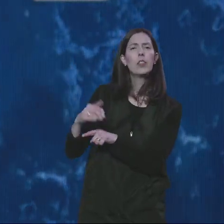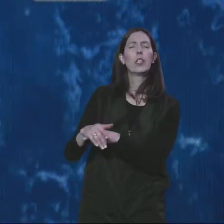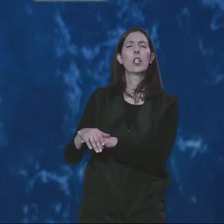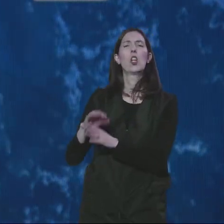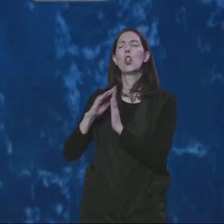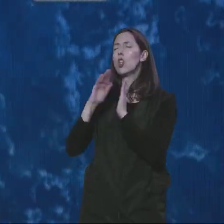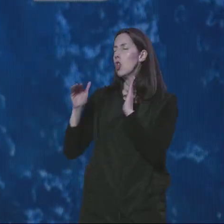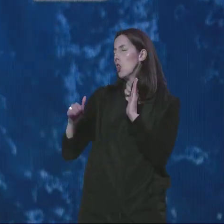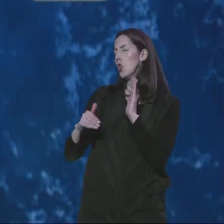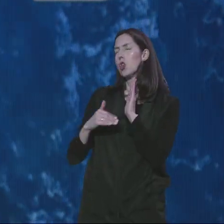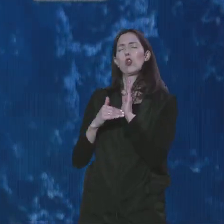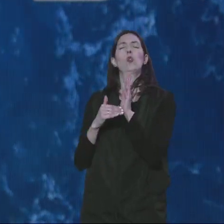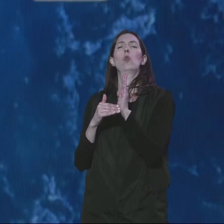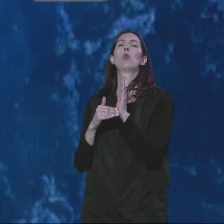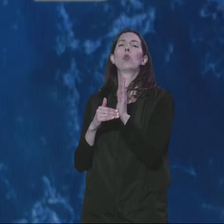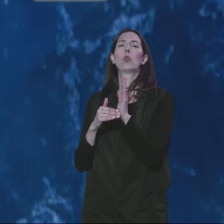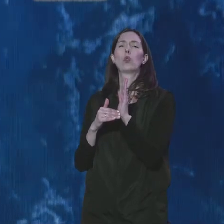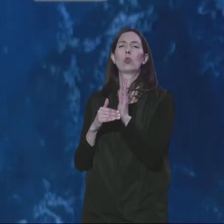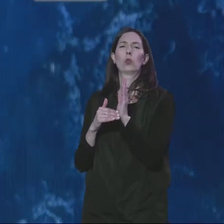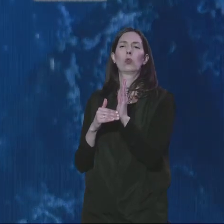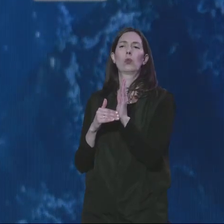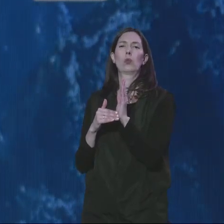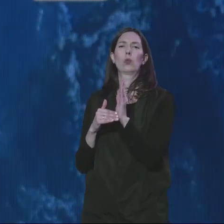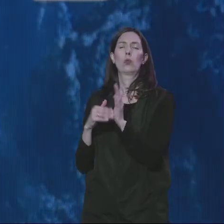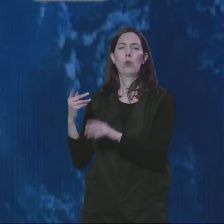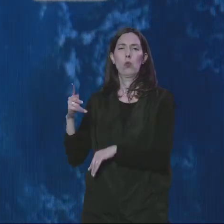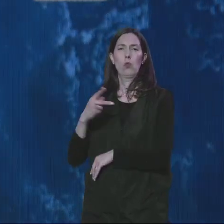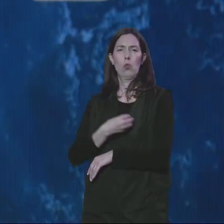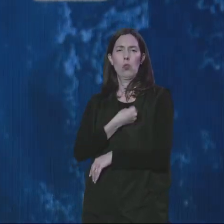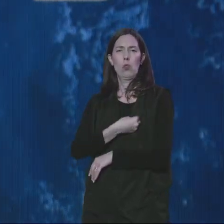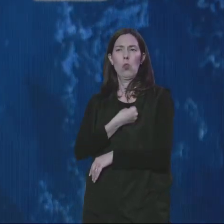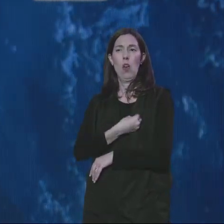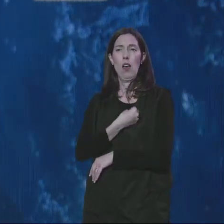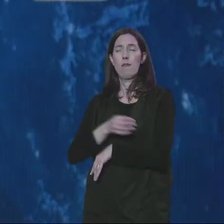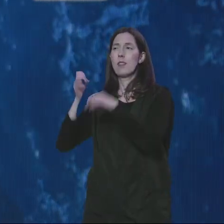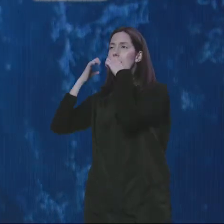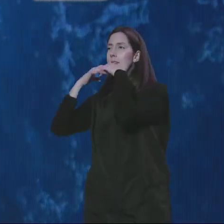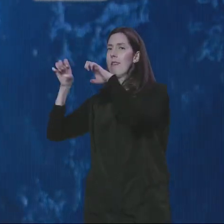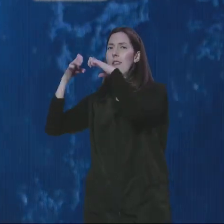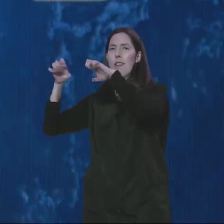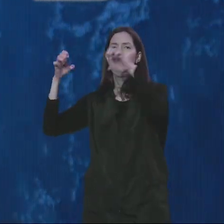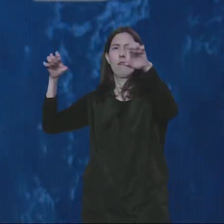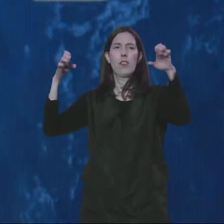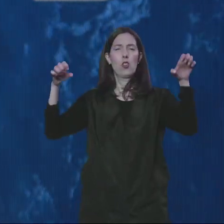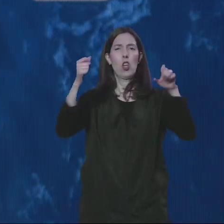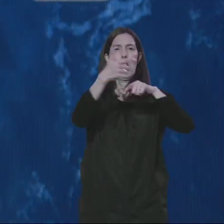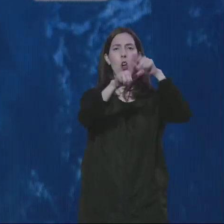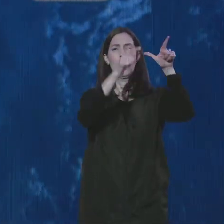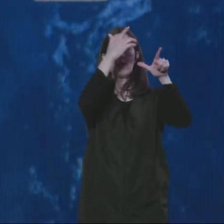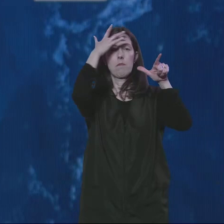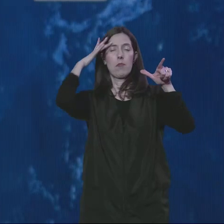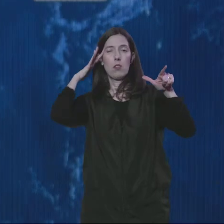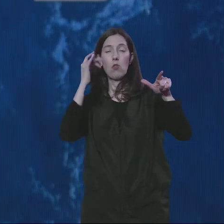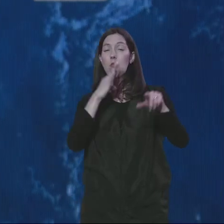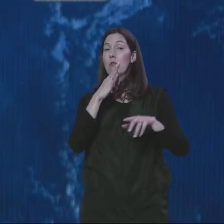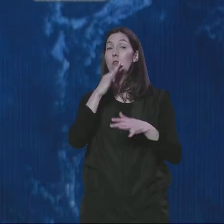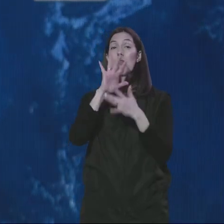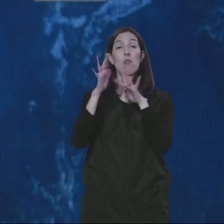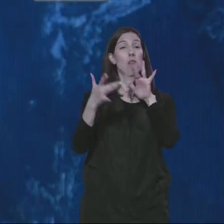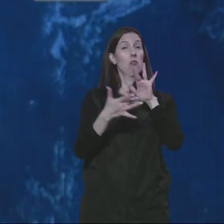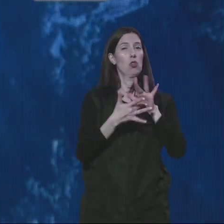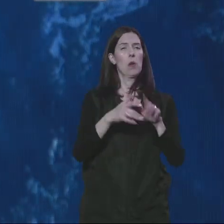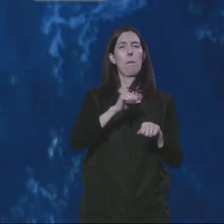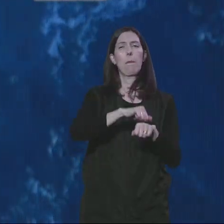seu tempo a apenas uma grande coisa: fazer Cristo conhecido entre aqueles que não tinham sido alcançados, entre pobres